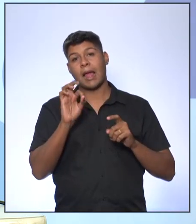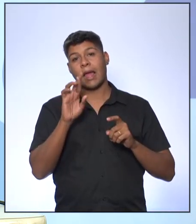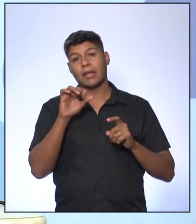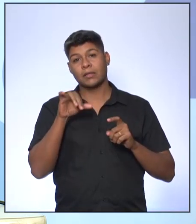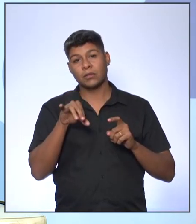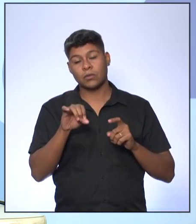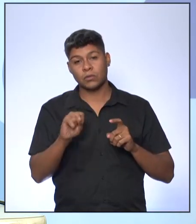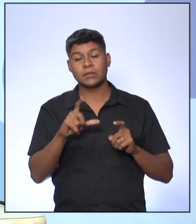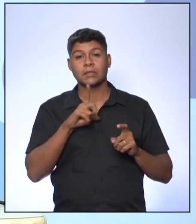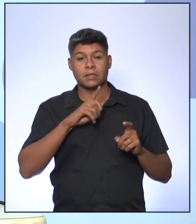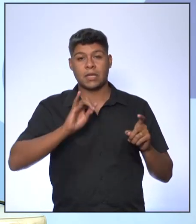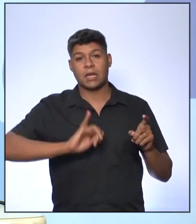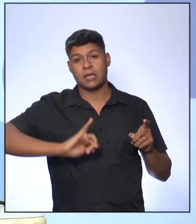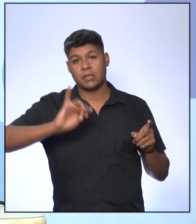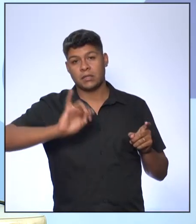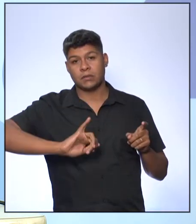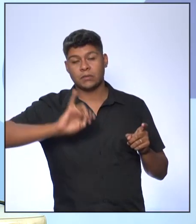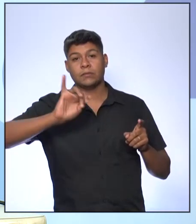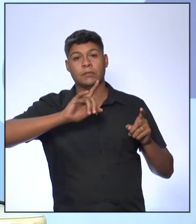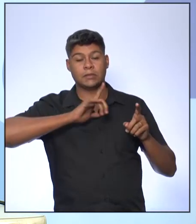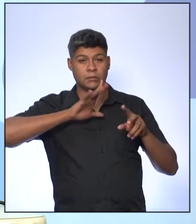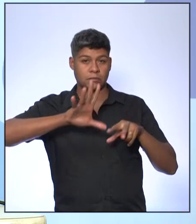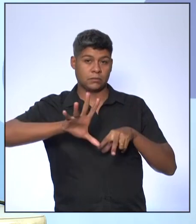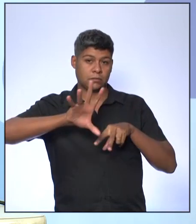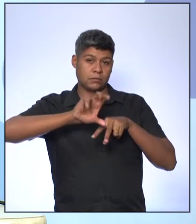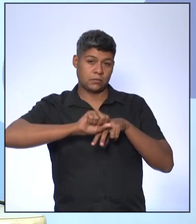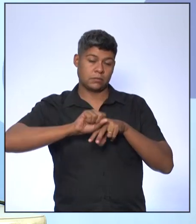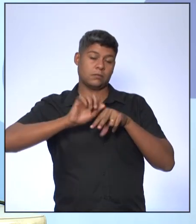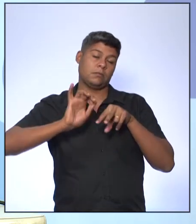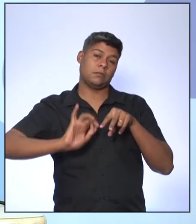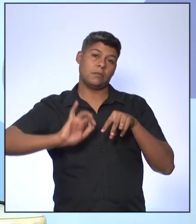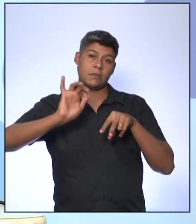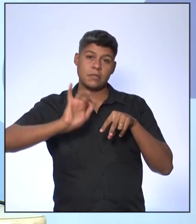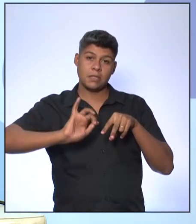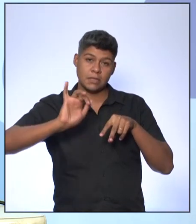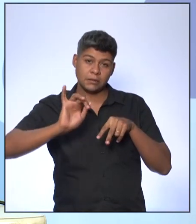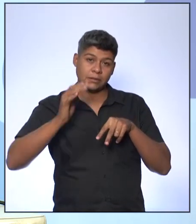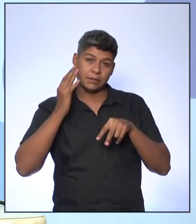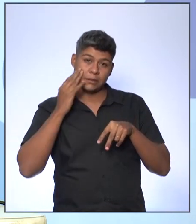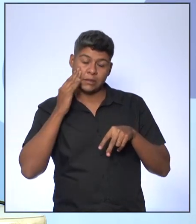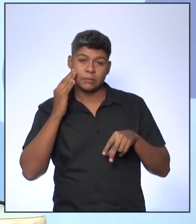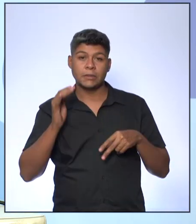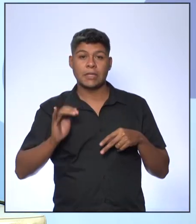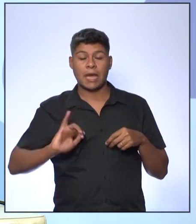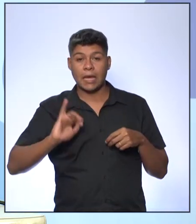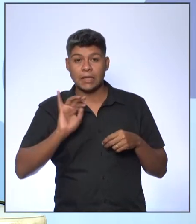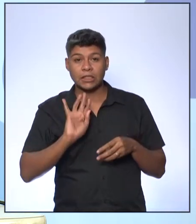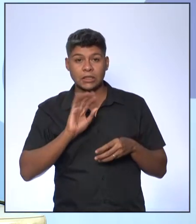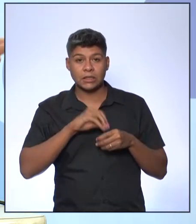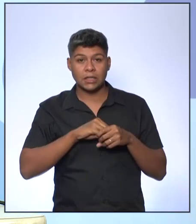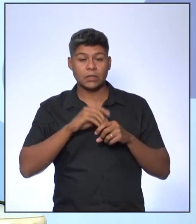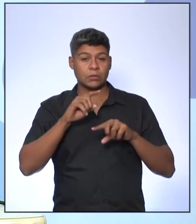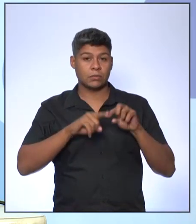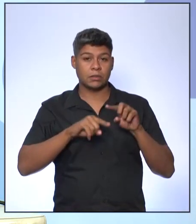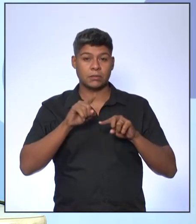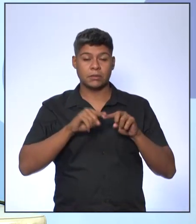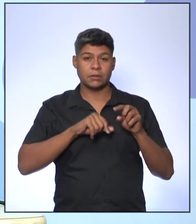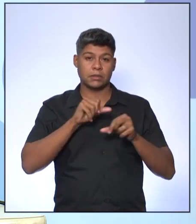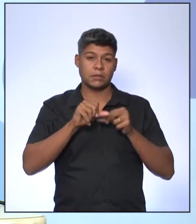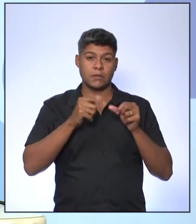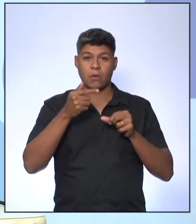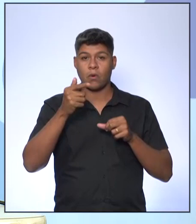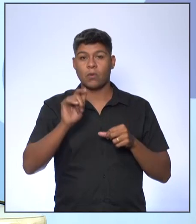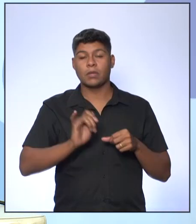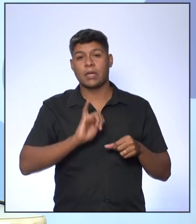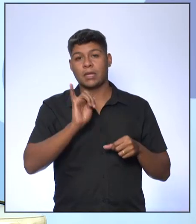carregam carga elétrica, né? Eles são portadores de carga elétrica. E aí, com a energia elétrica dentro do aparelho, é transformada em outra